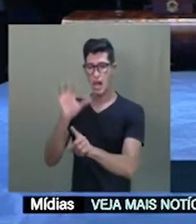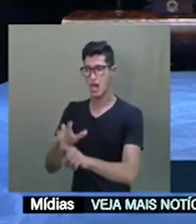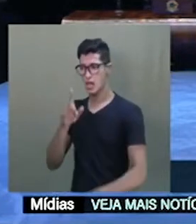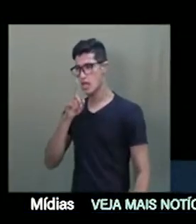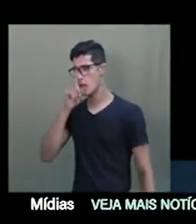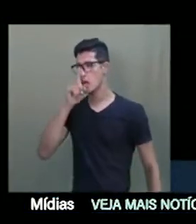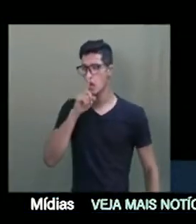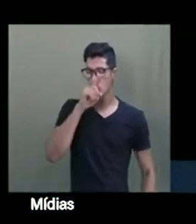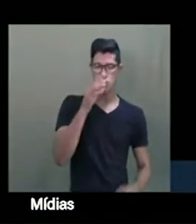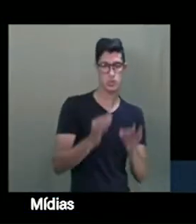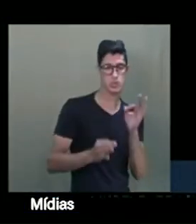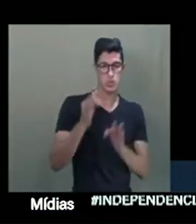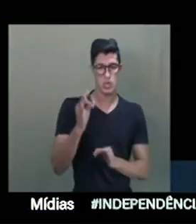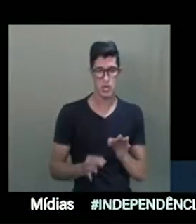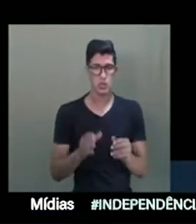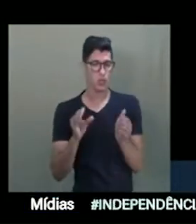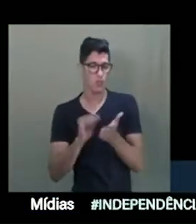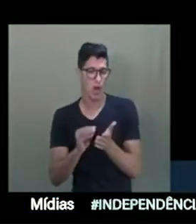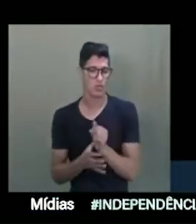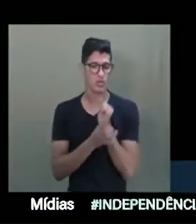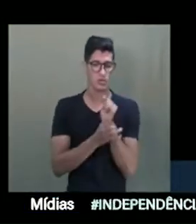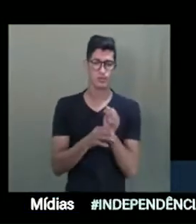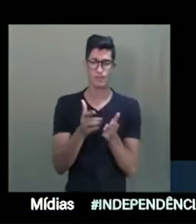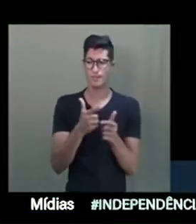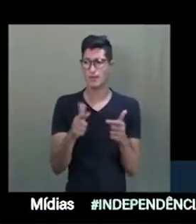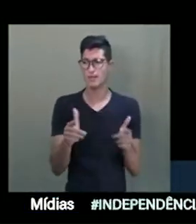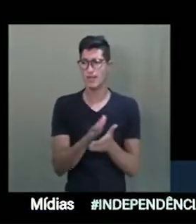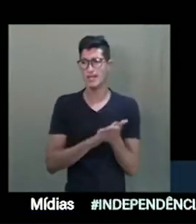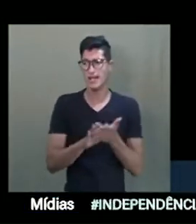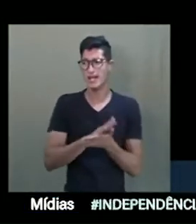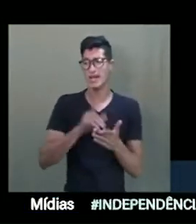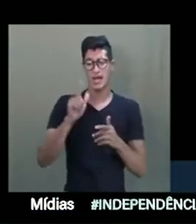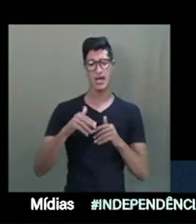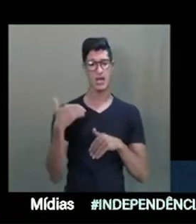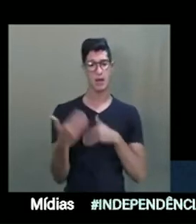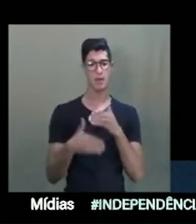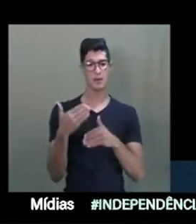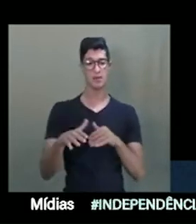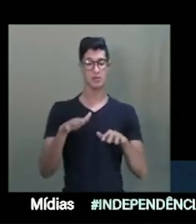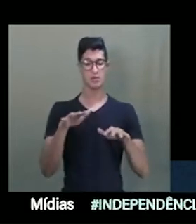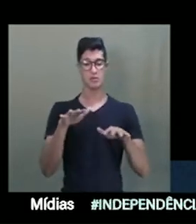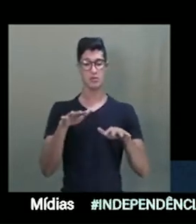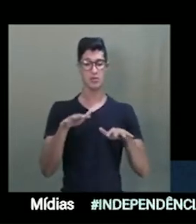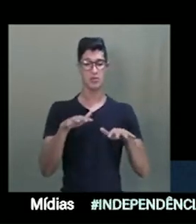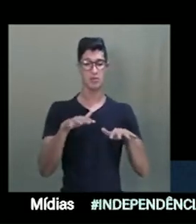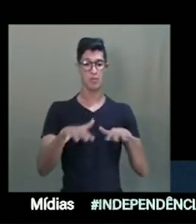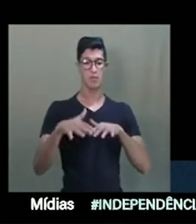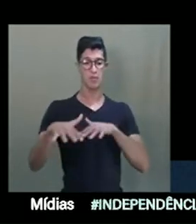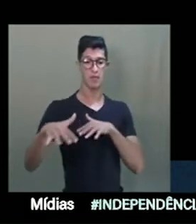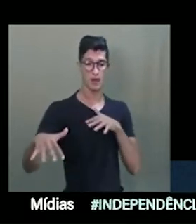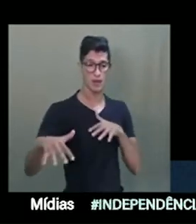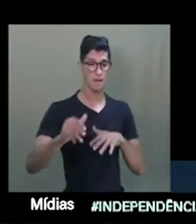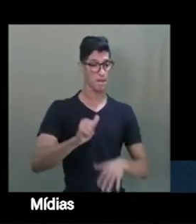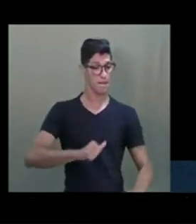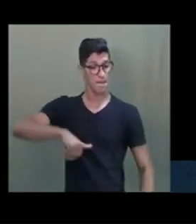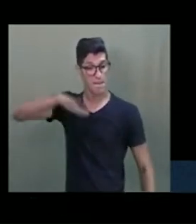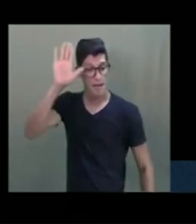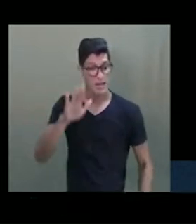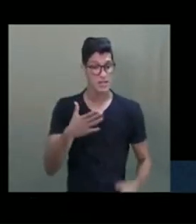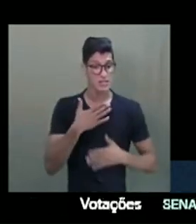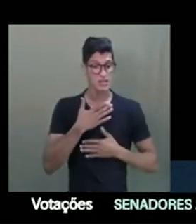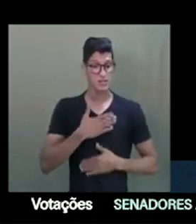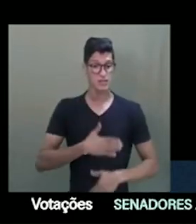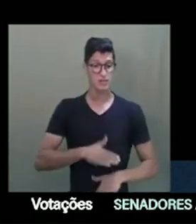risco jurídico, insegurança jurídica. Tem nada disso, é um processo de movimentação muito mais